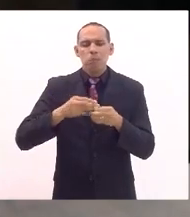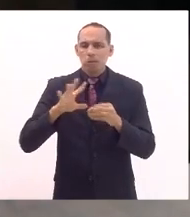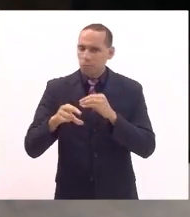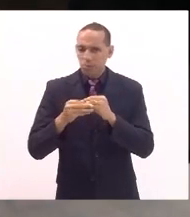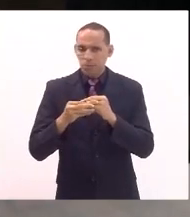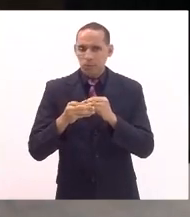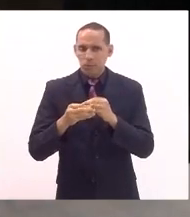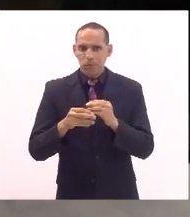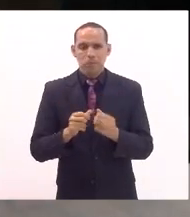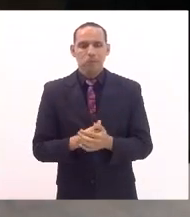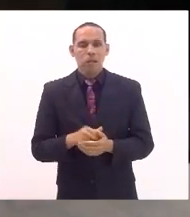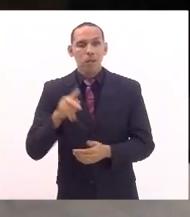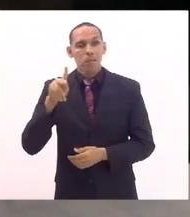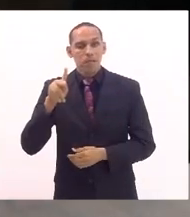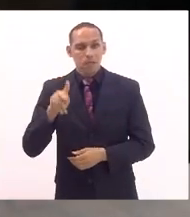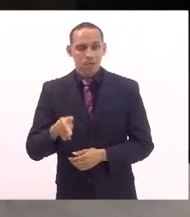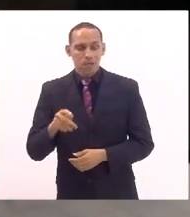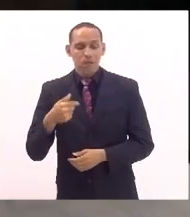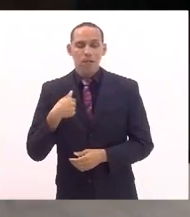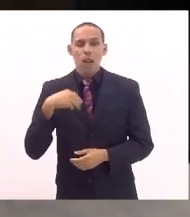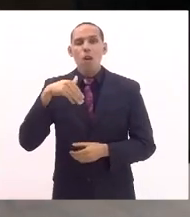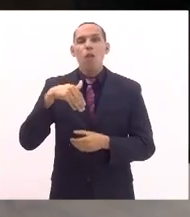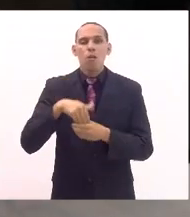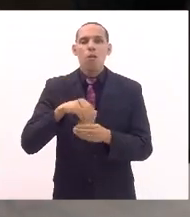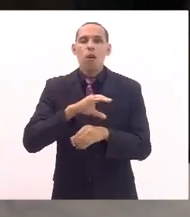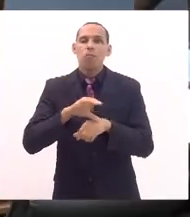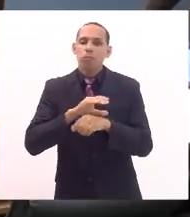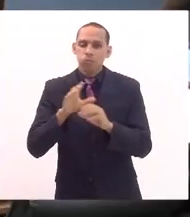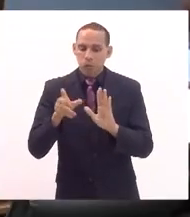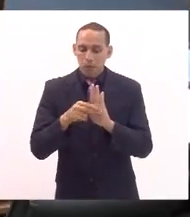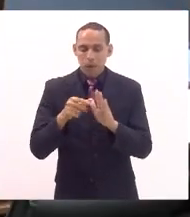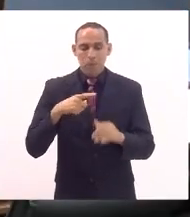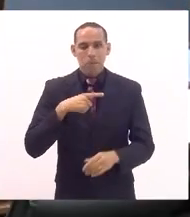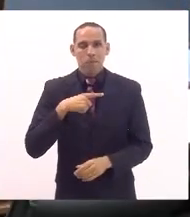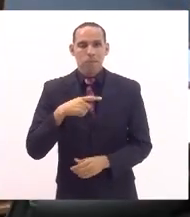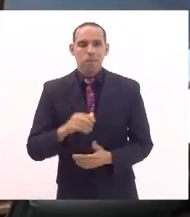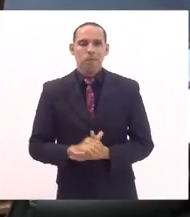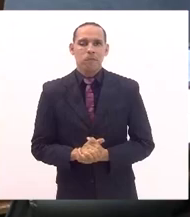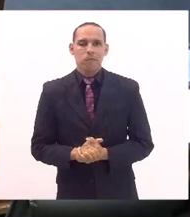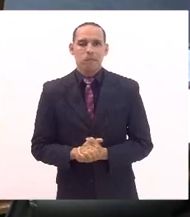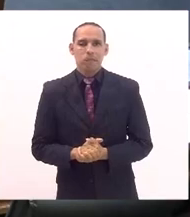só Presidente é o voto pela condicionalidade com emenda